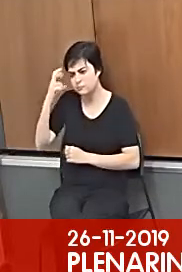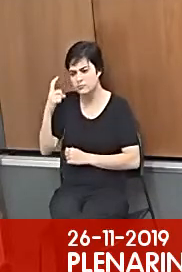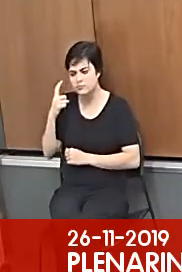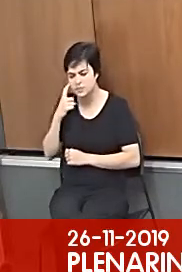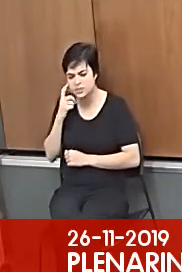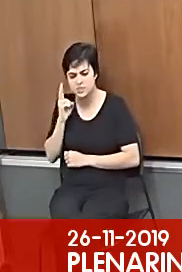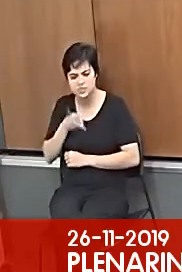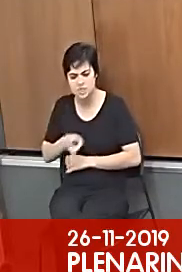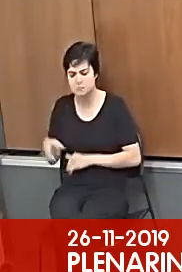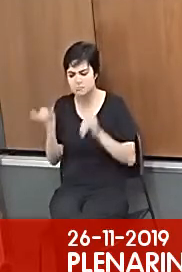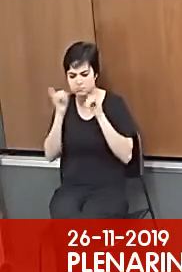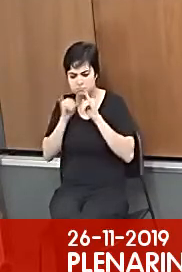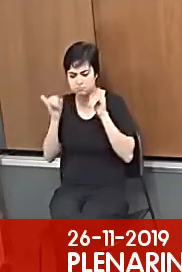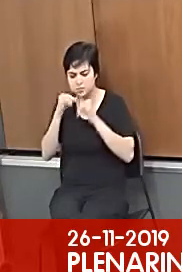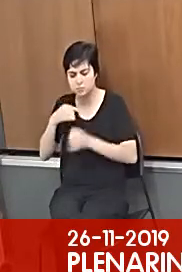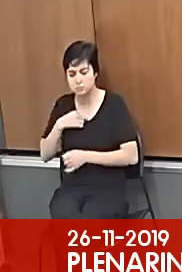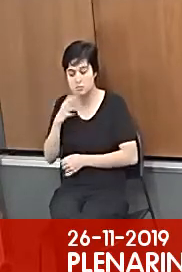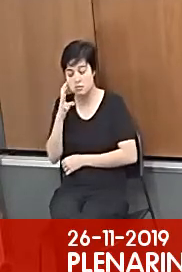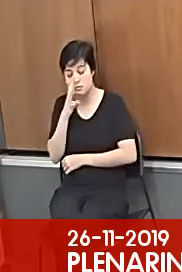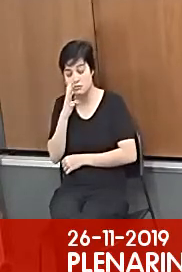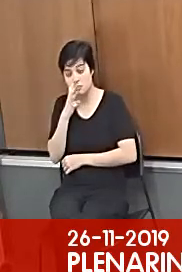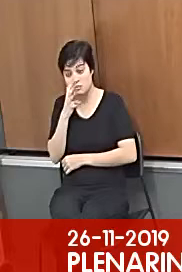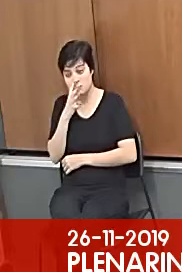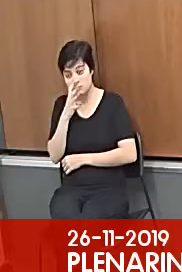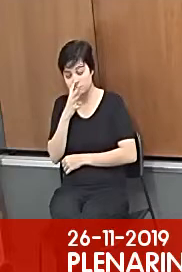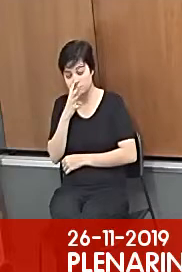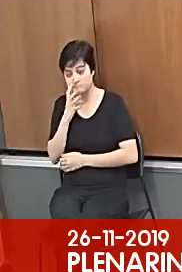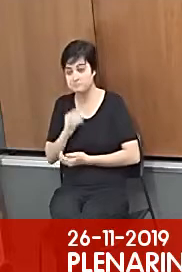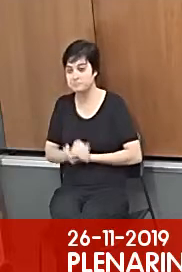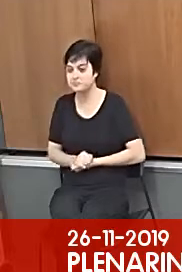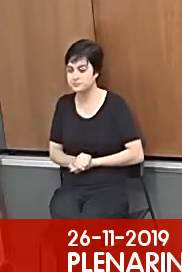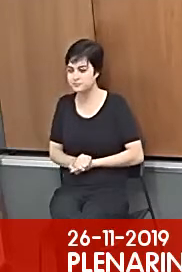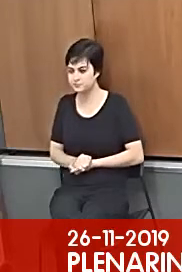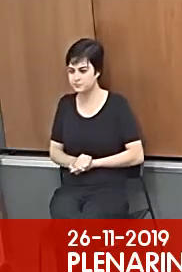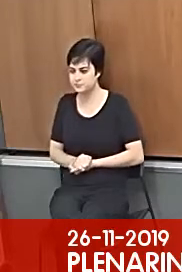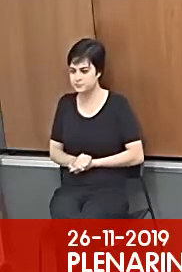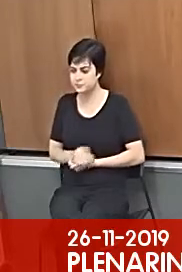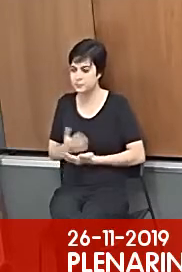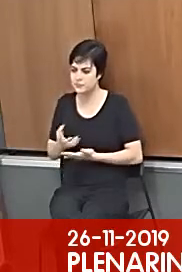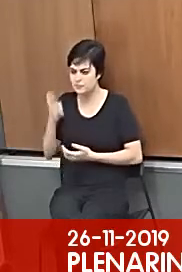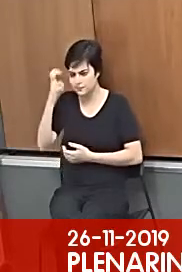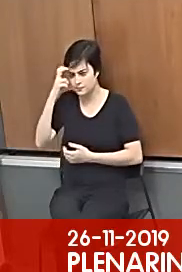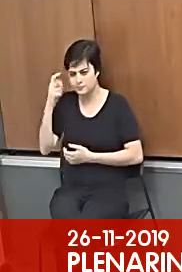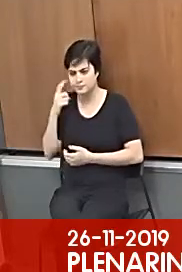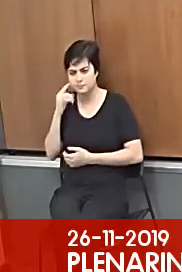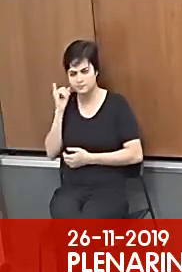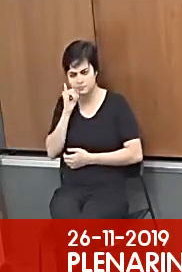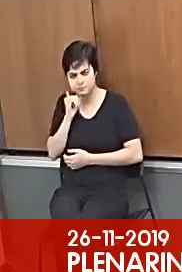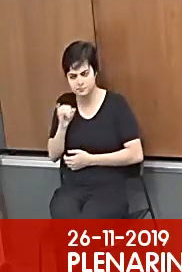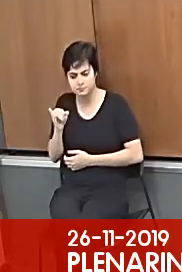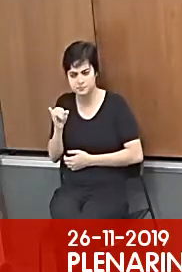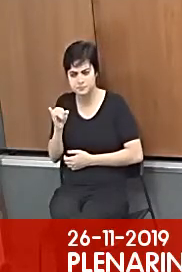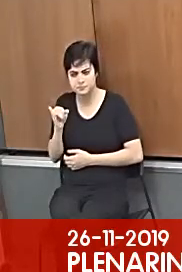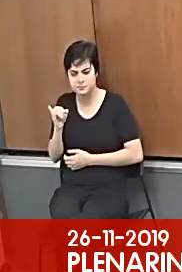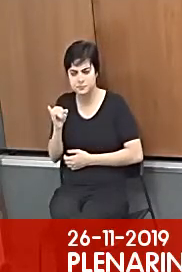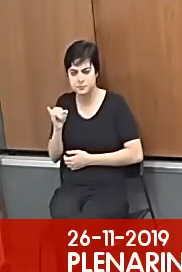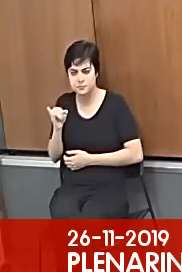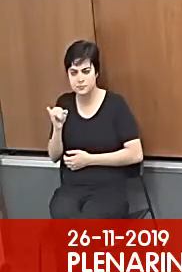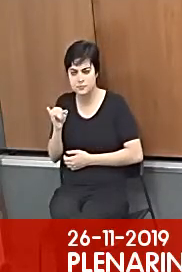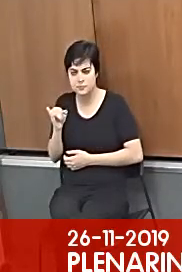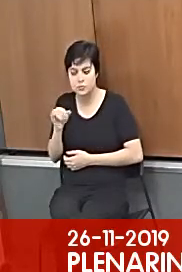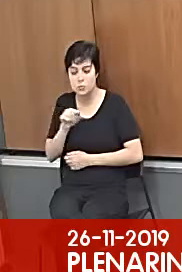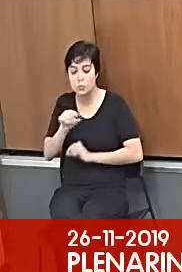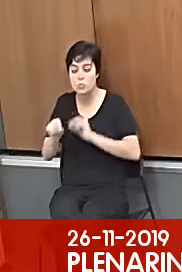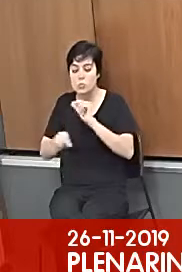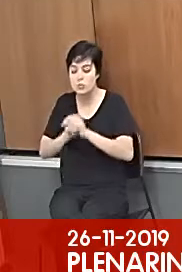me chama a atenção. E me permita repeti-la. Deputado Zé Guilherme sempre diz aqui que o que vocês